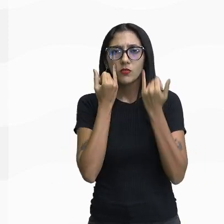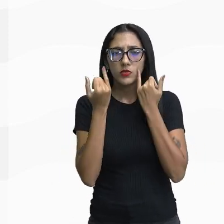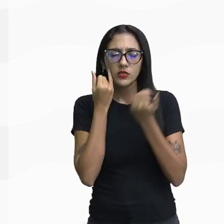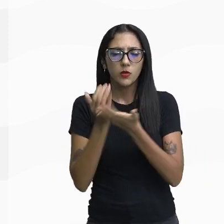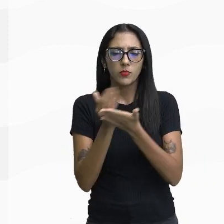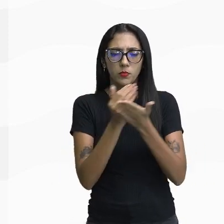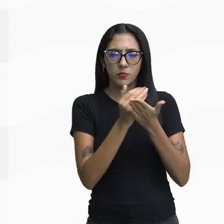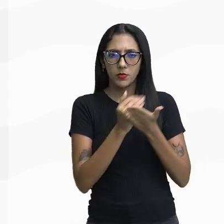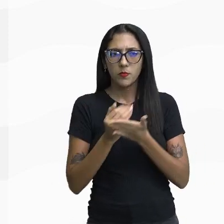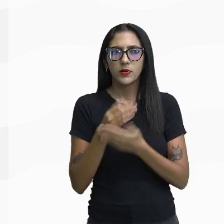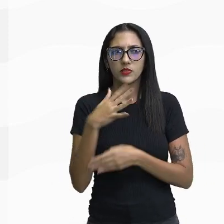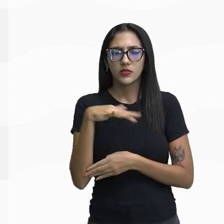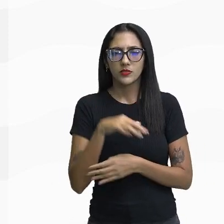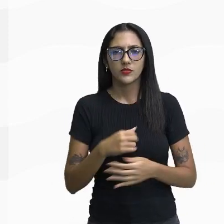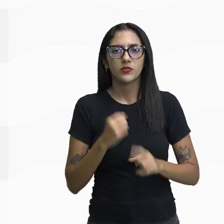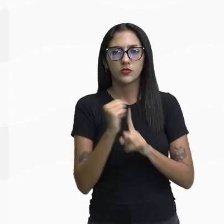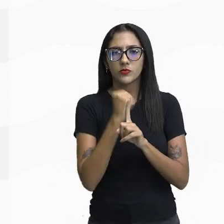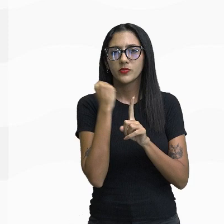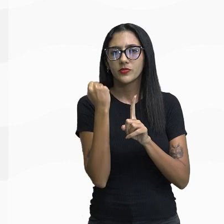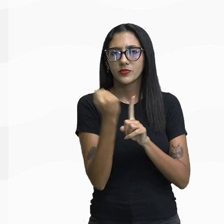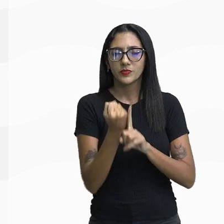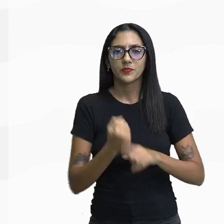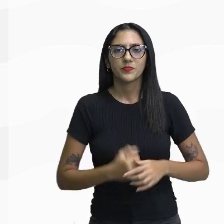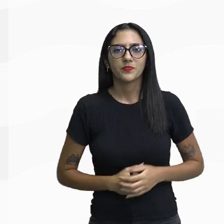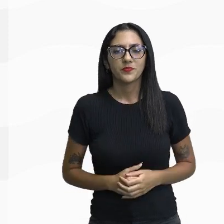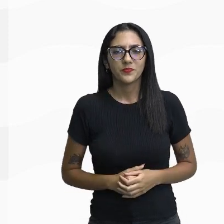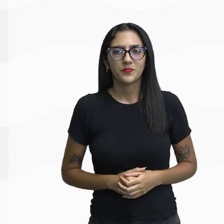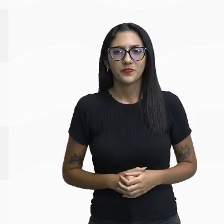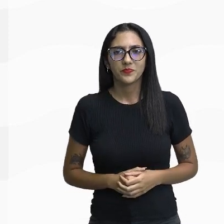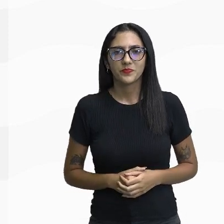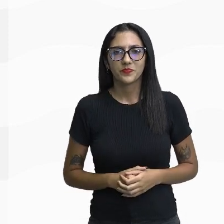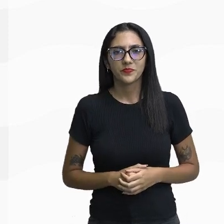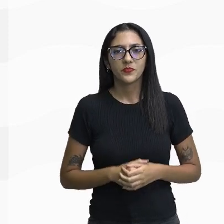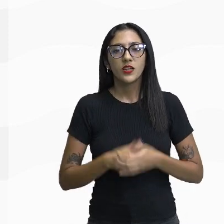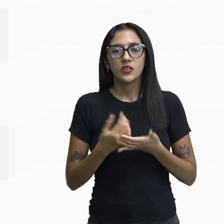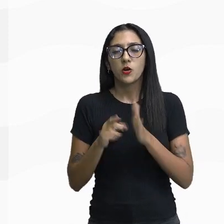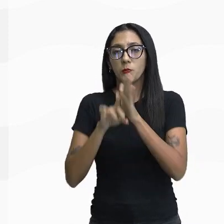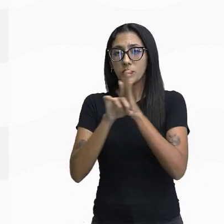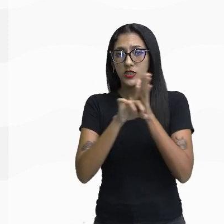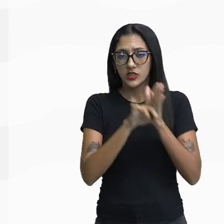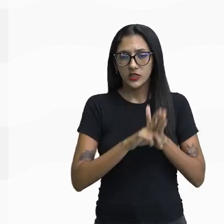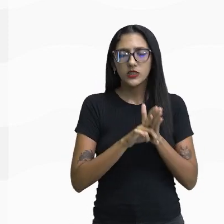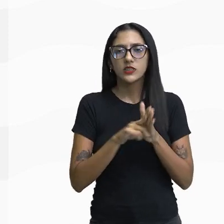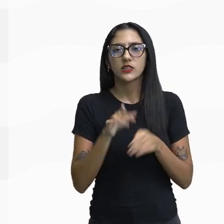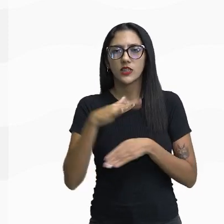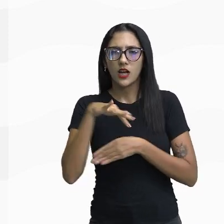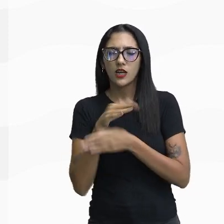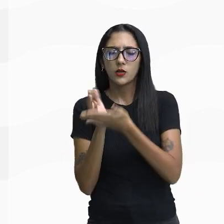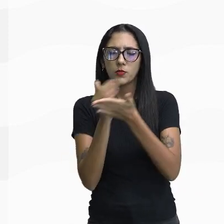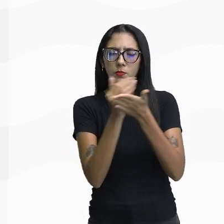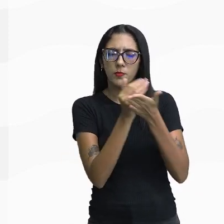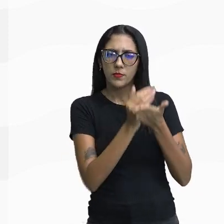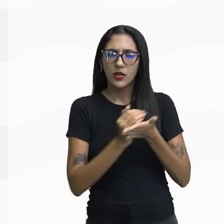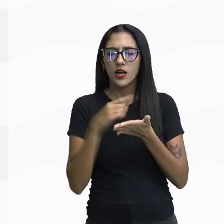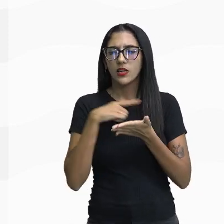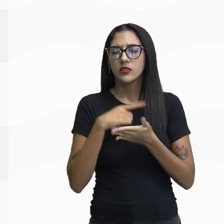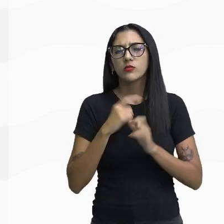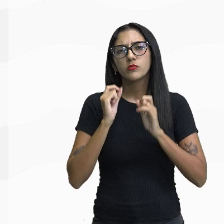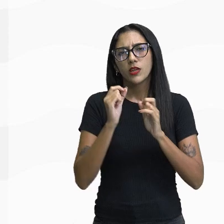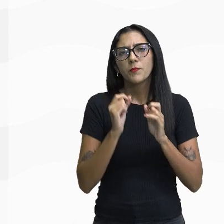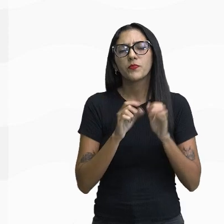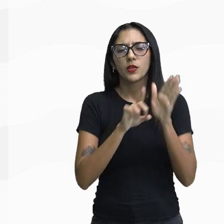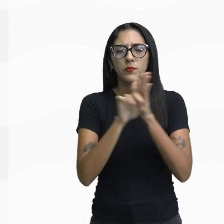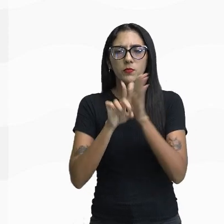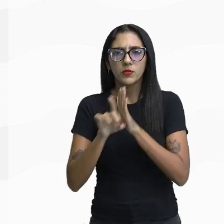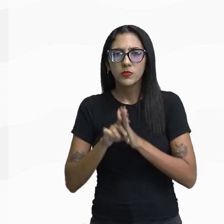amostra dessa população. Então, professora Manuela, a pesquisa estatística, ela envolve aí a pesquisa de opinião,